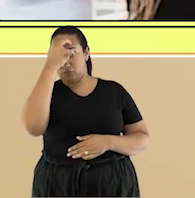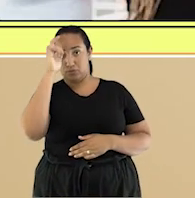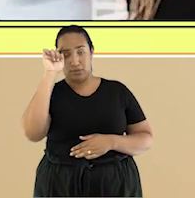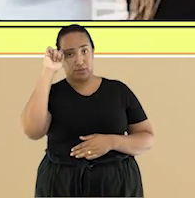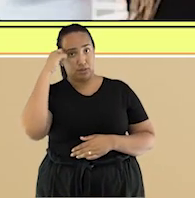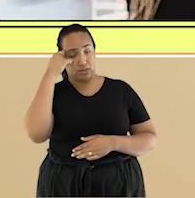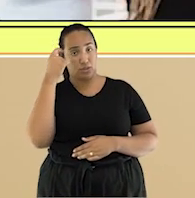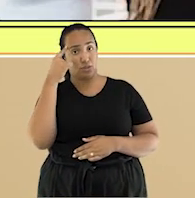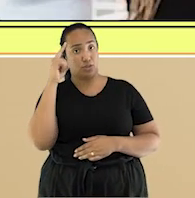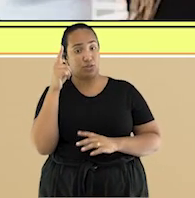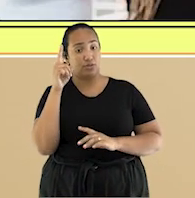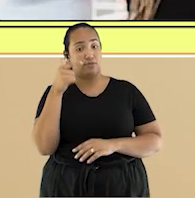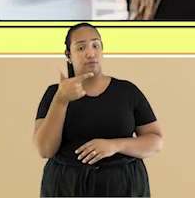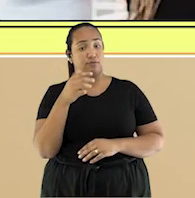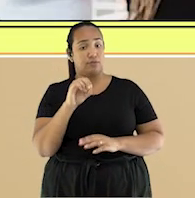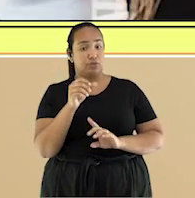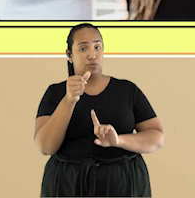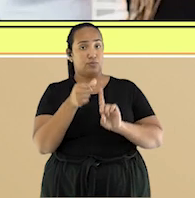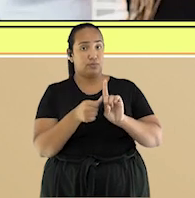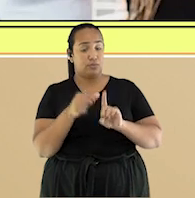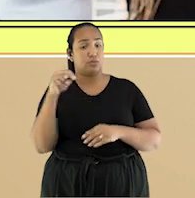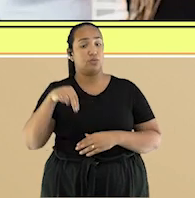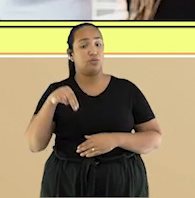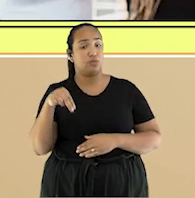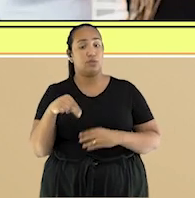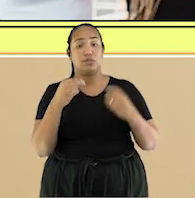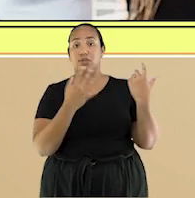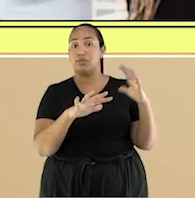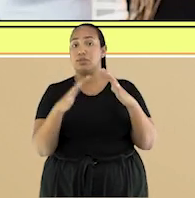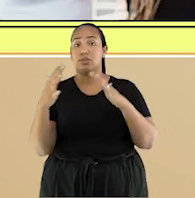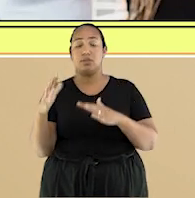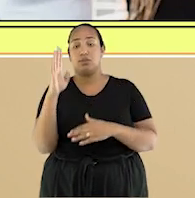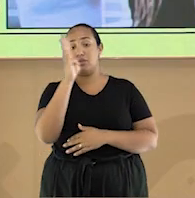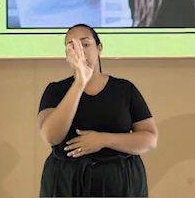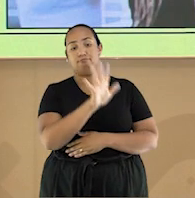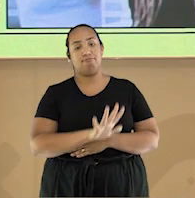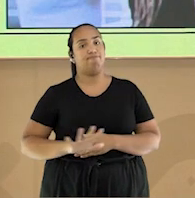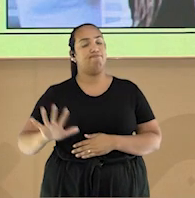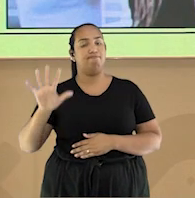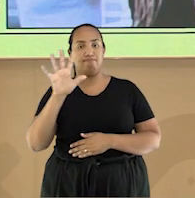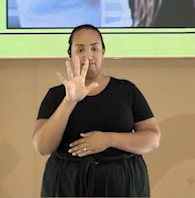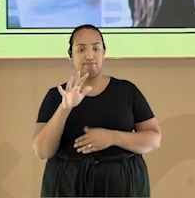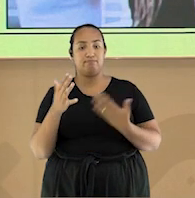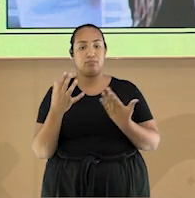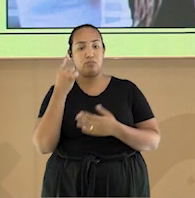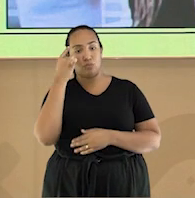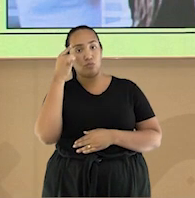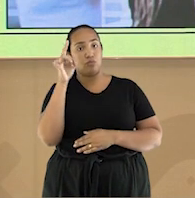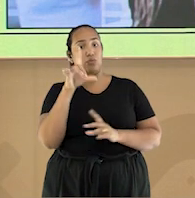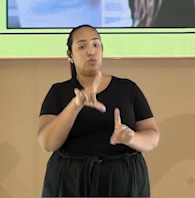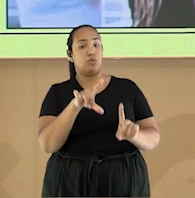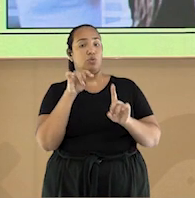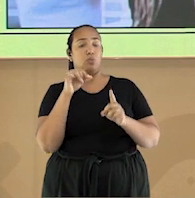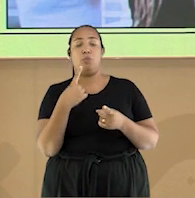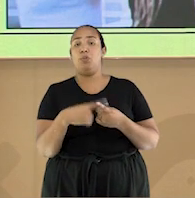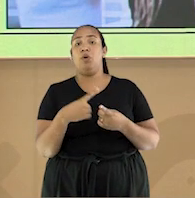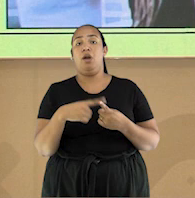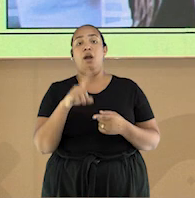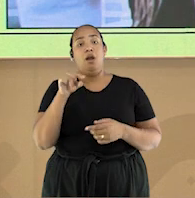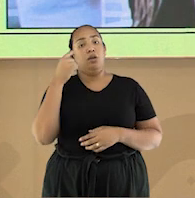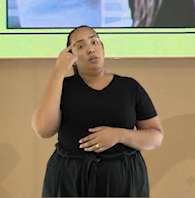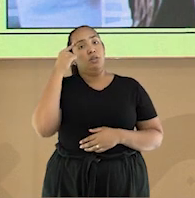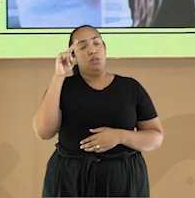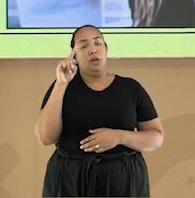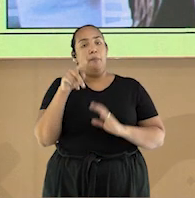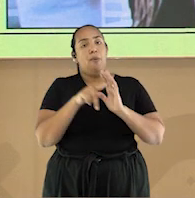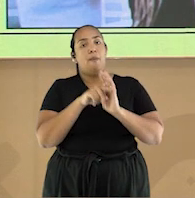de novembro, é comemorado em todo o território nacional. Essa data foi escolhida por ter sido o dia da